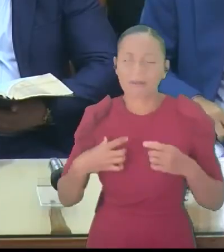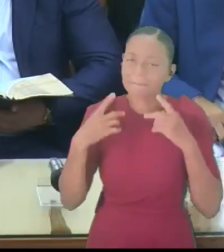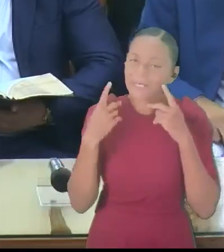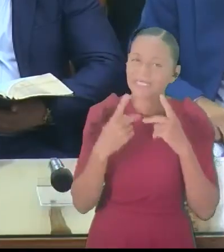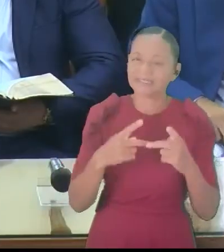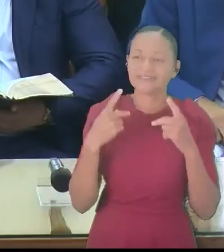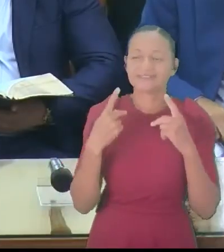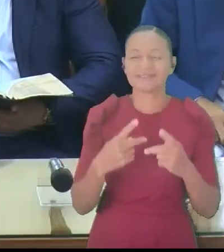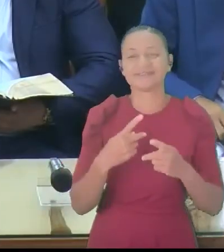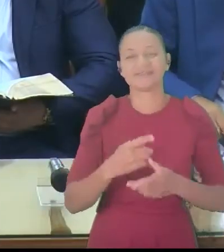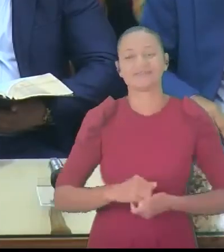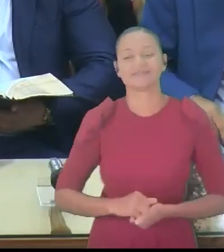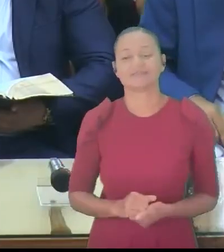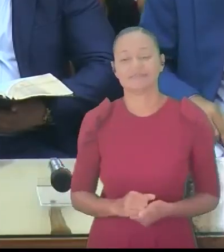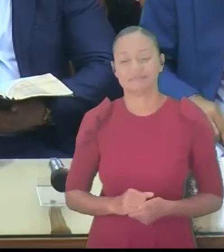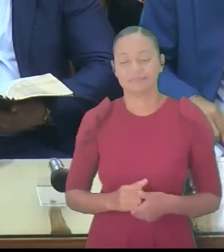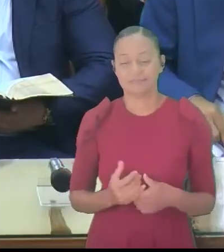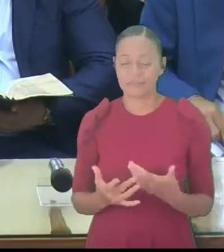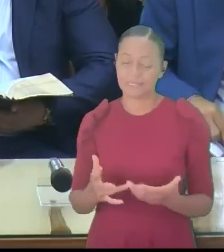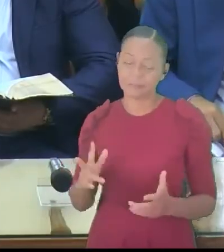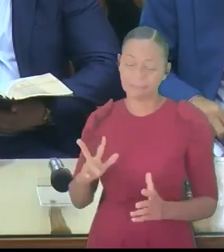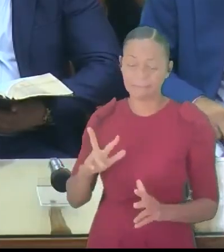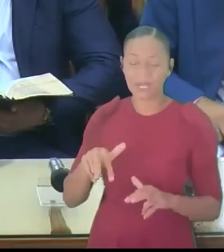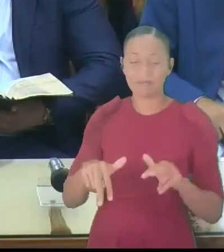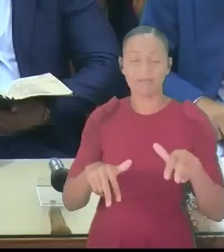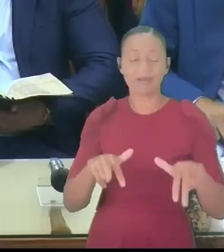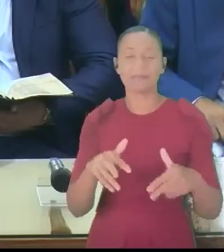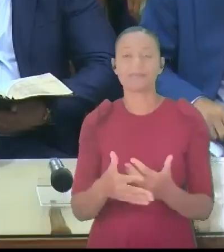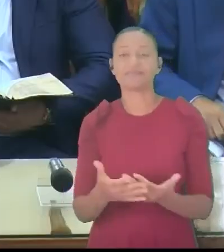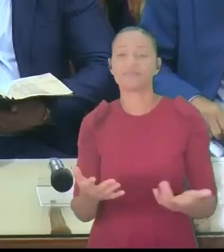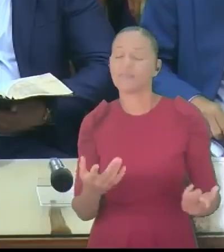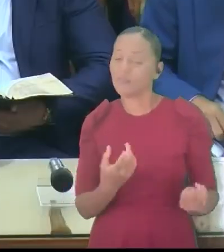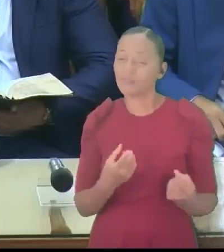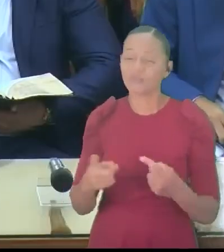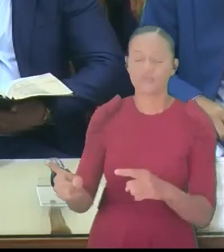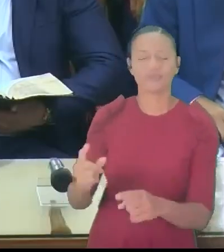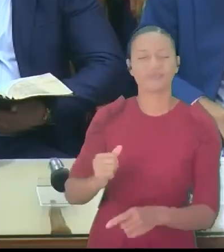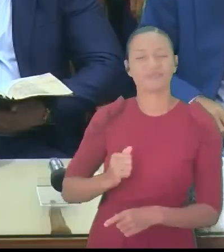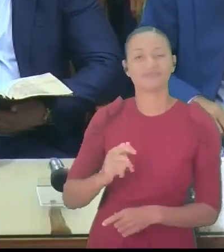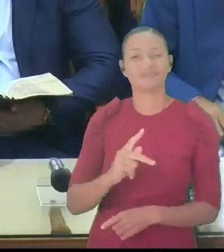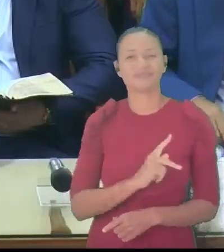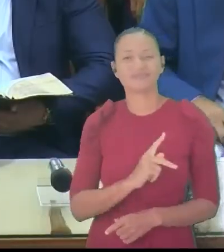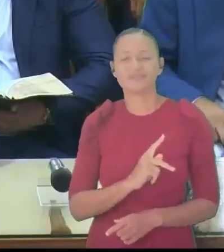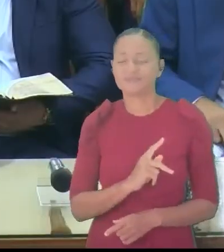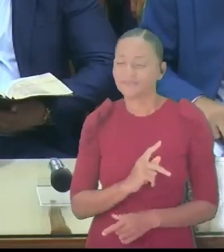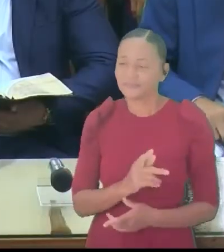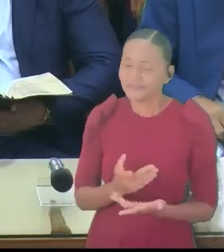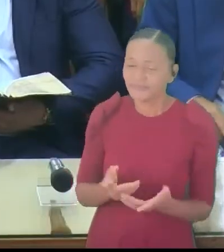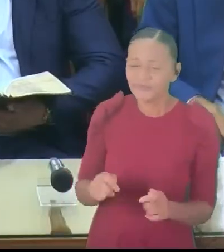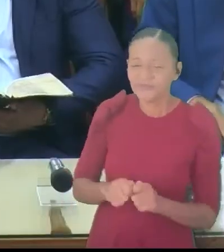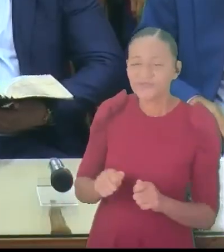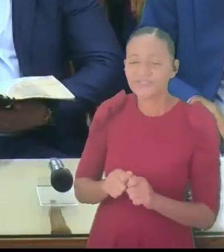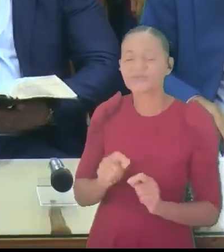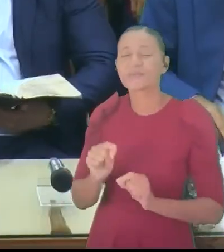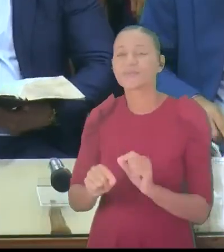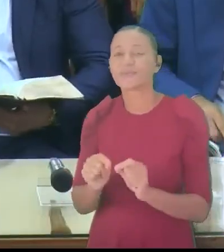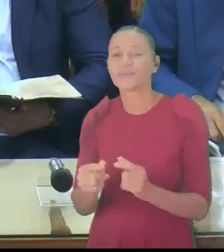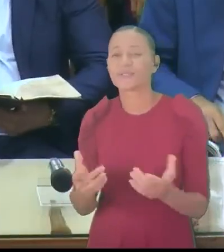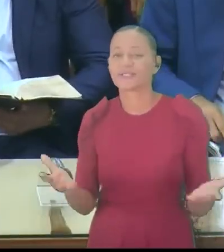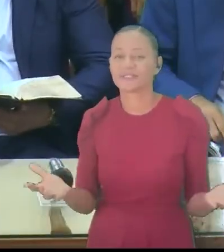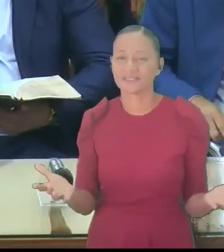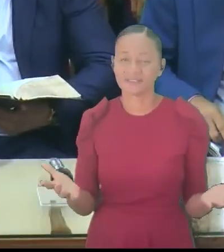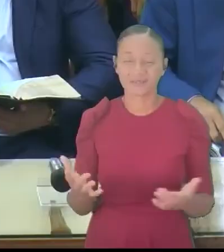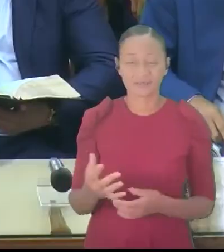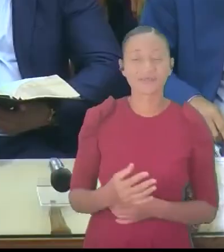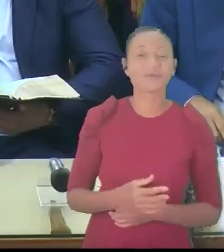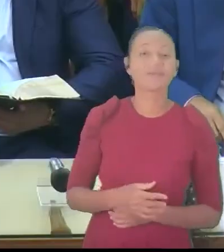pregação. E se levantaram contra os apóstolos. Foi o que fizeram, por favor. Foi o que fizeram, versículo